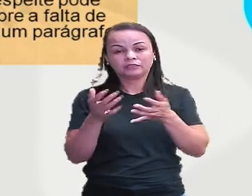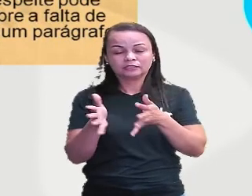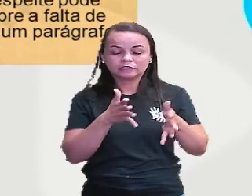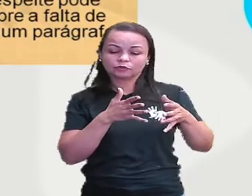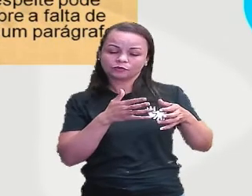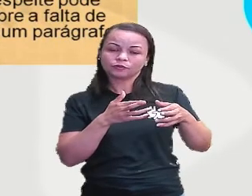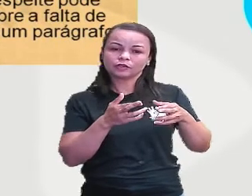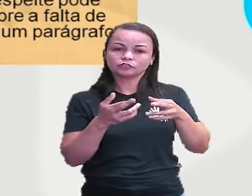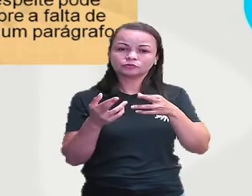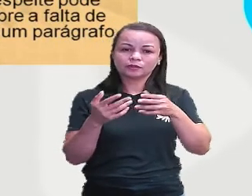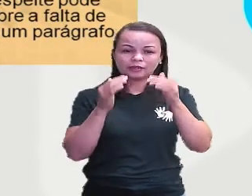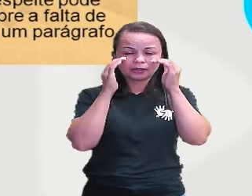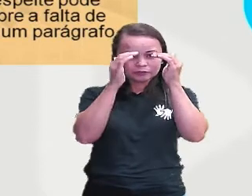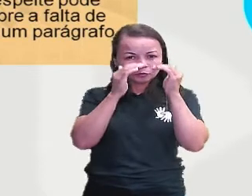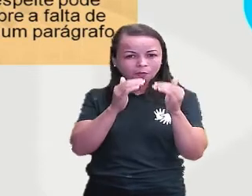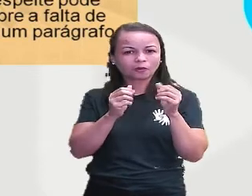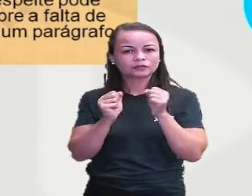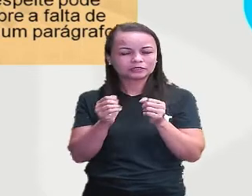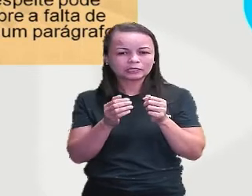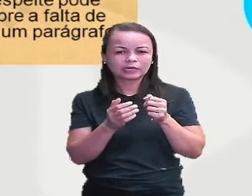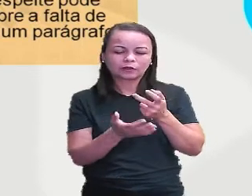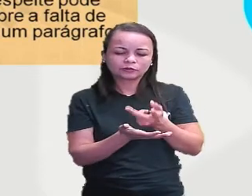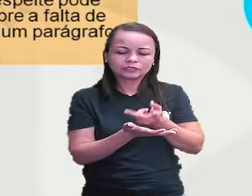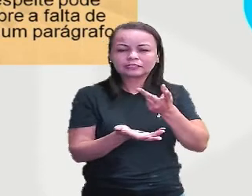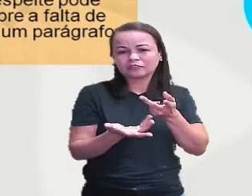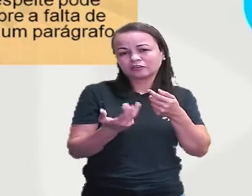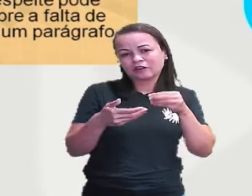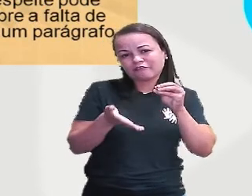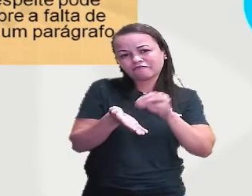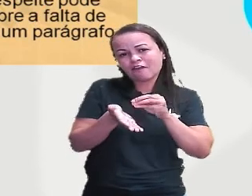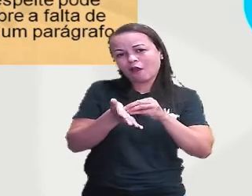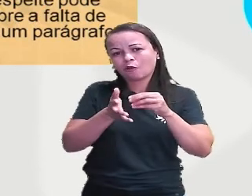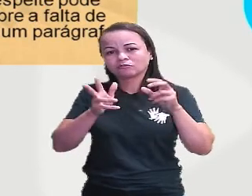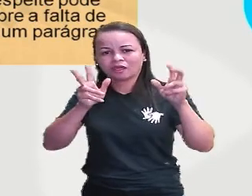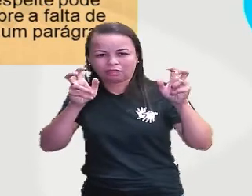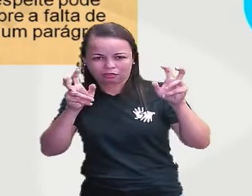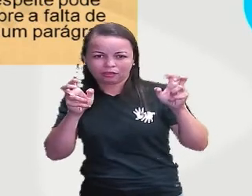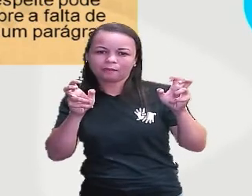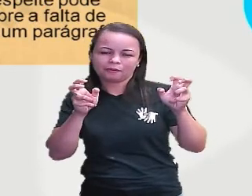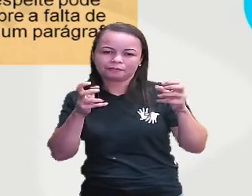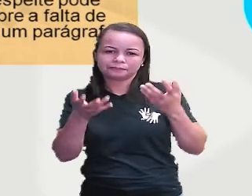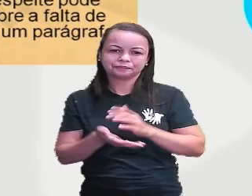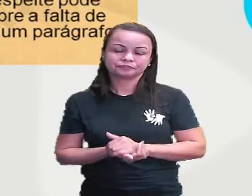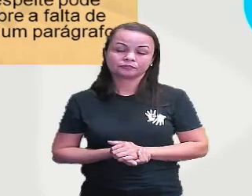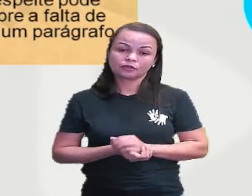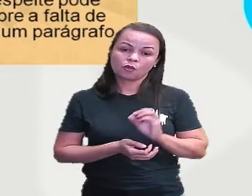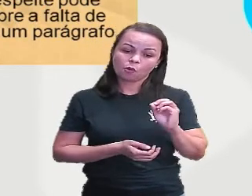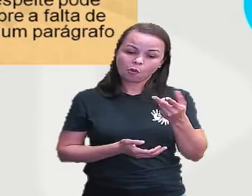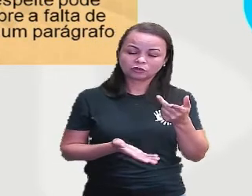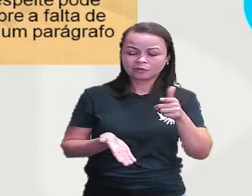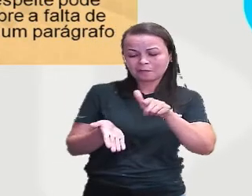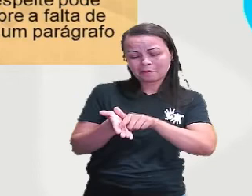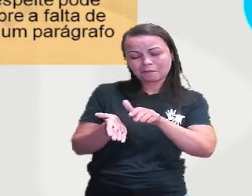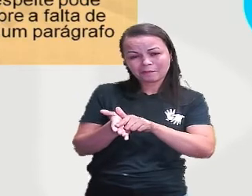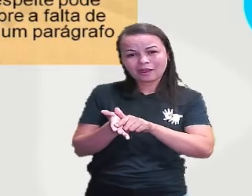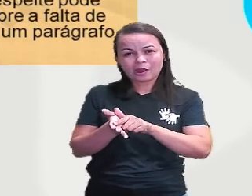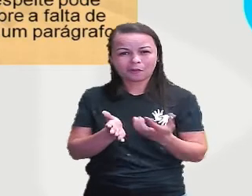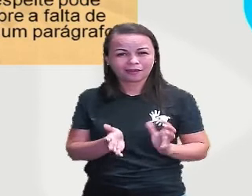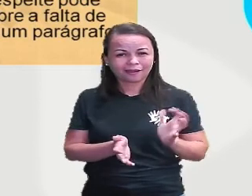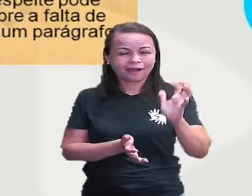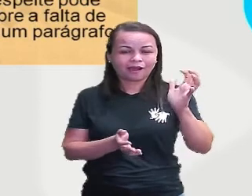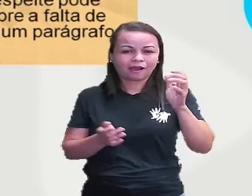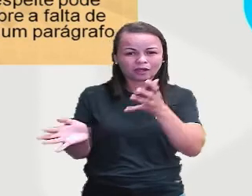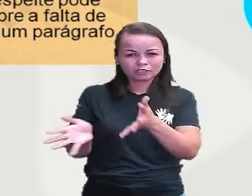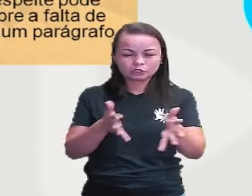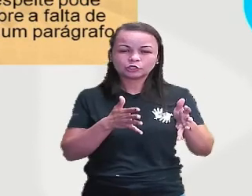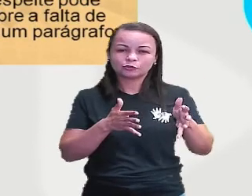ao velho truque de, não tendo assunto, escrever sobre a falta de assunto. Ou desperdiçar papel caro e o tempo do leitor com